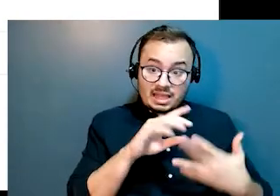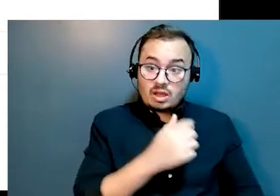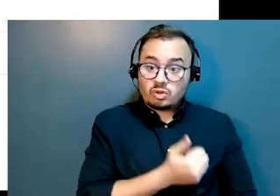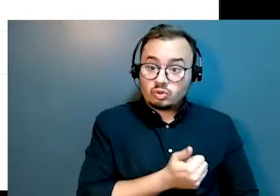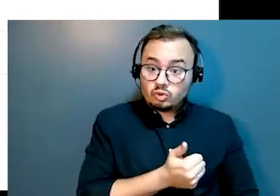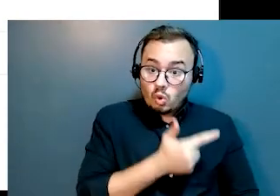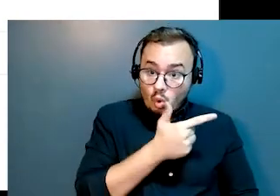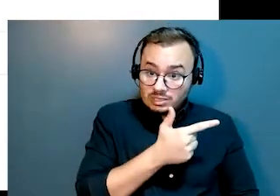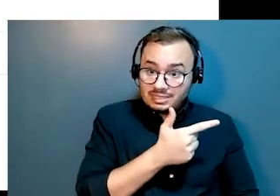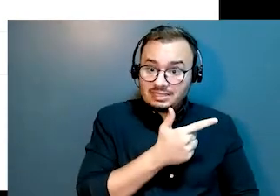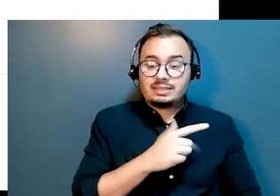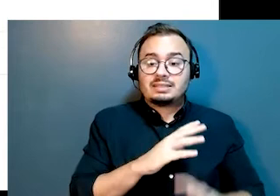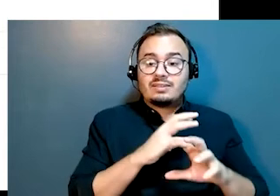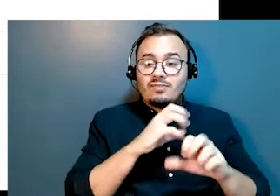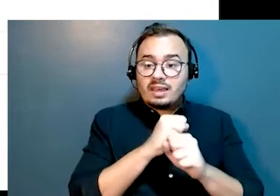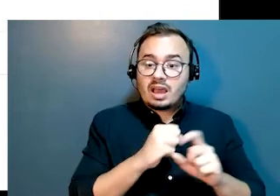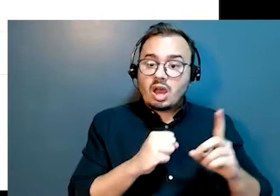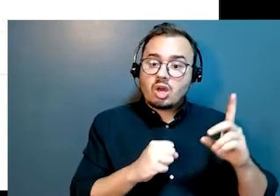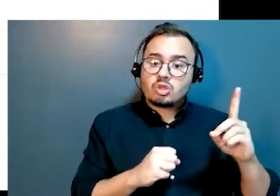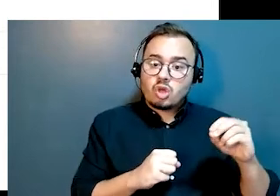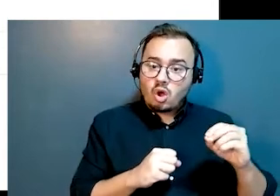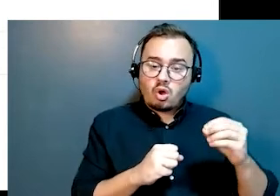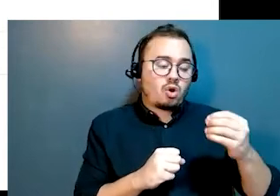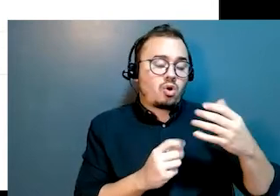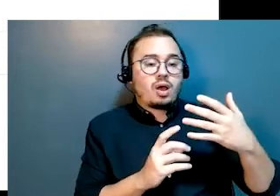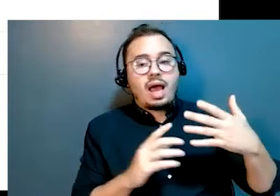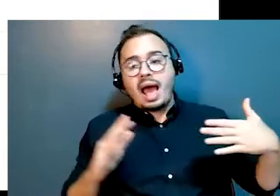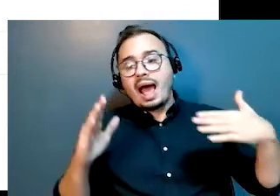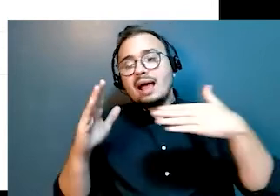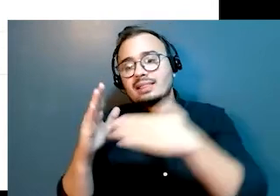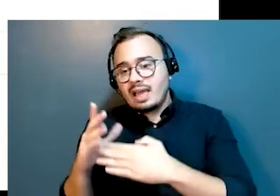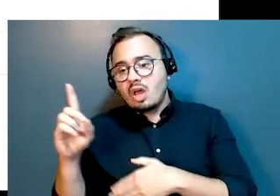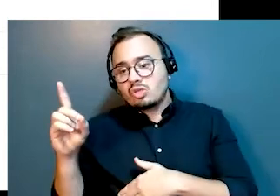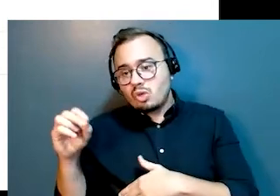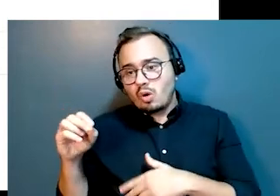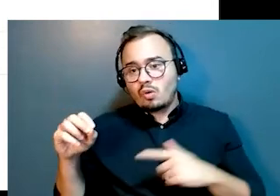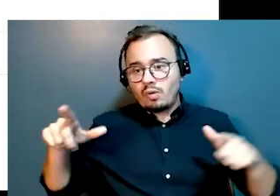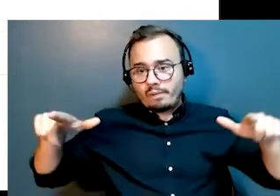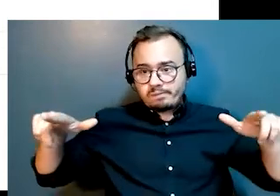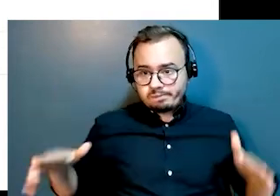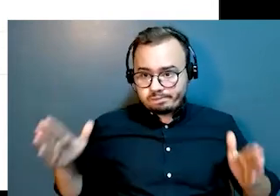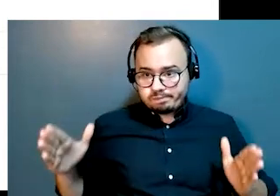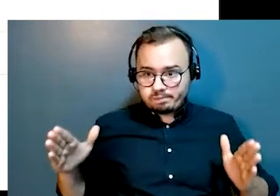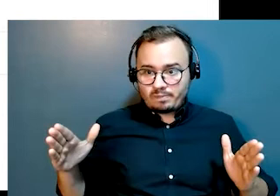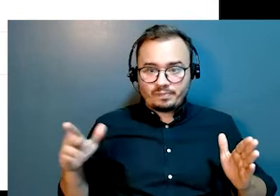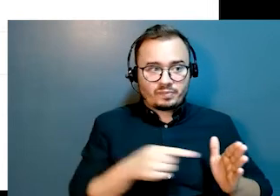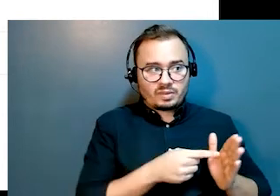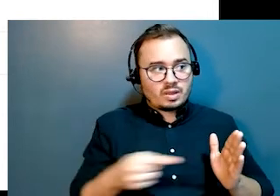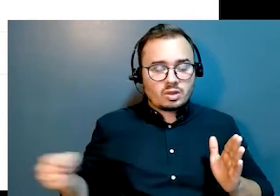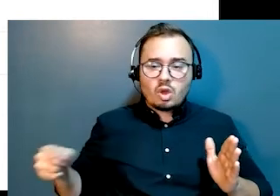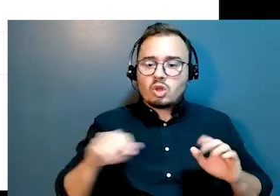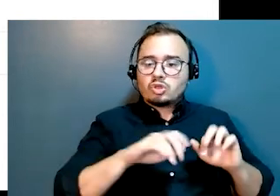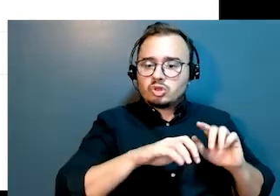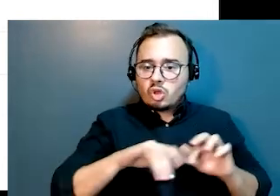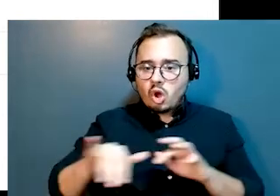unidades, a gente tem uma oitava, a gente navegou uma oitava, que ela começa a ser mais fácil, mais